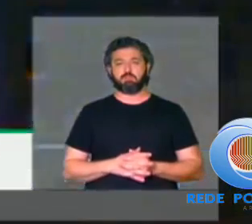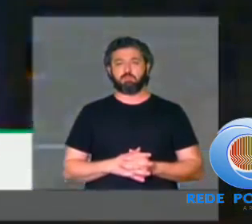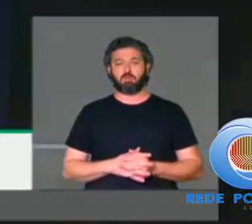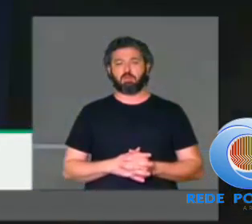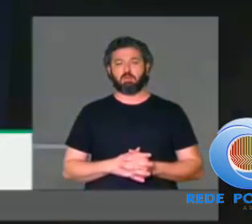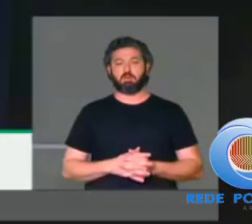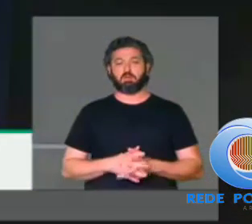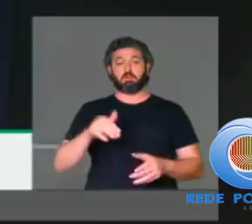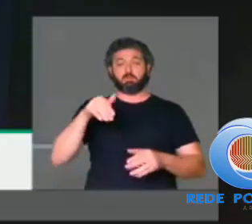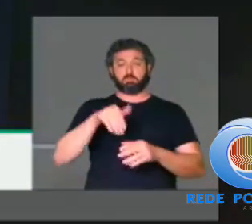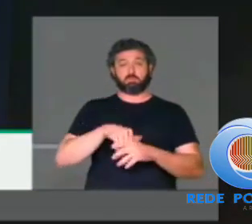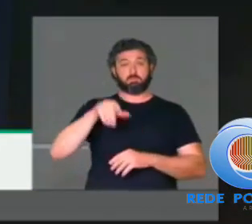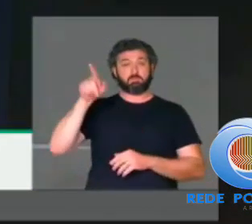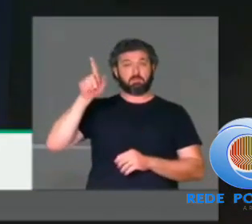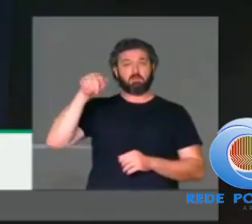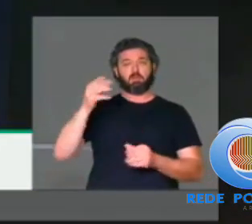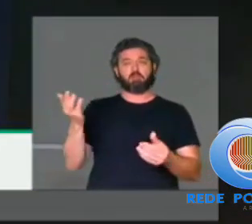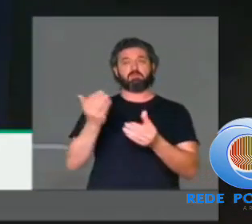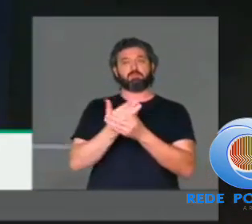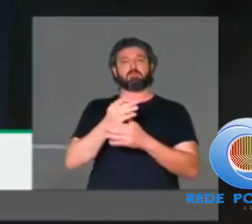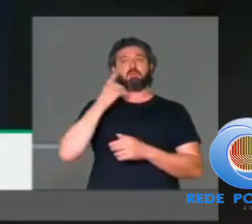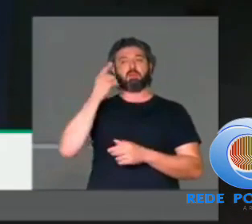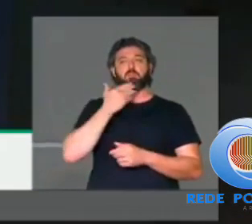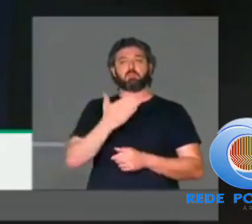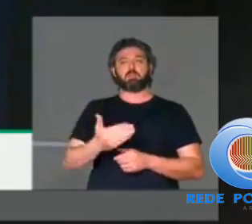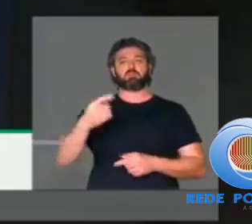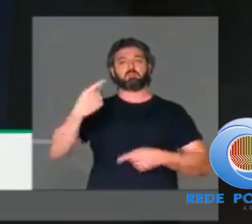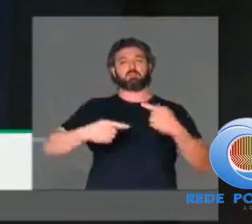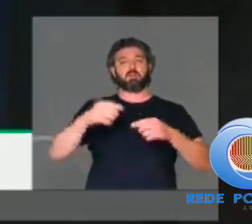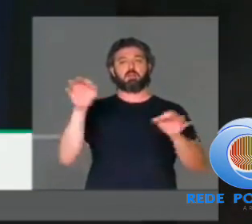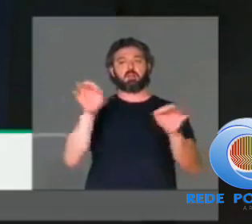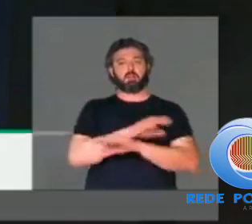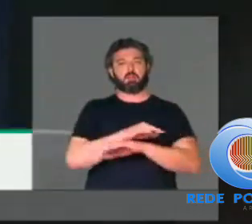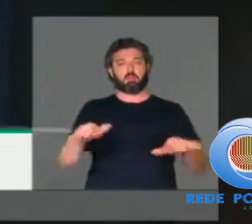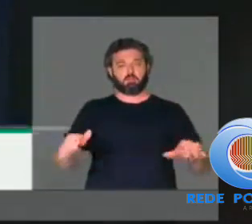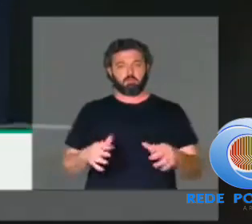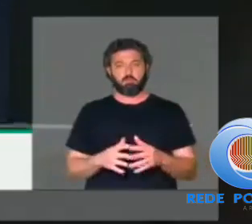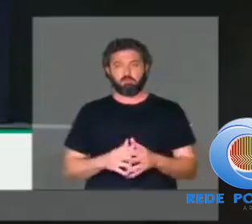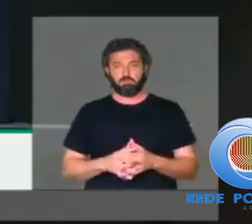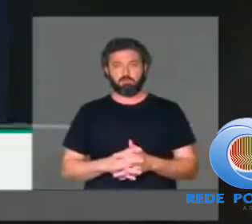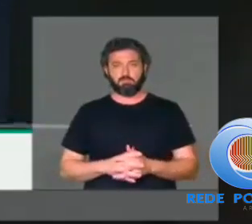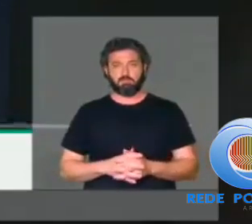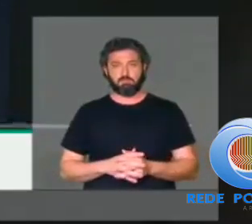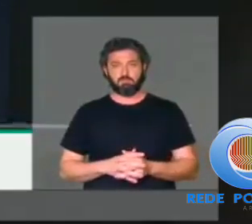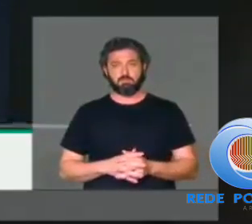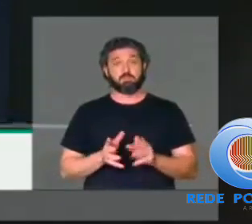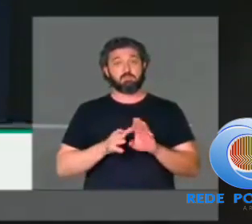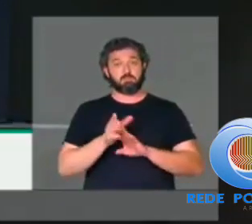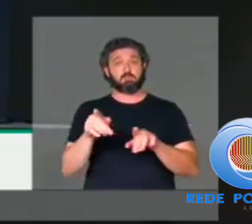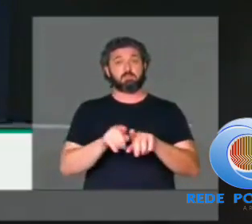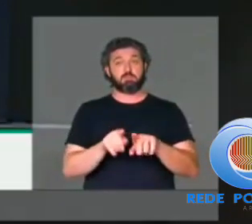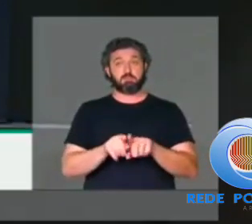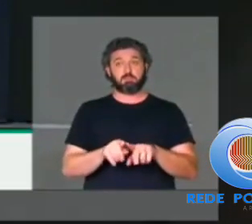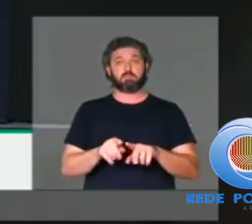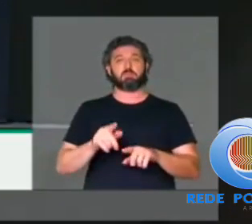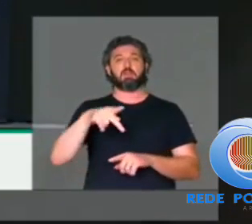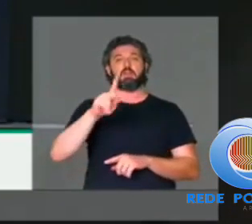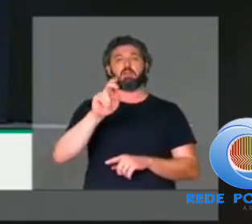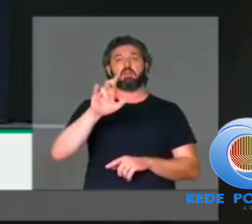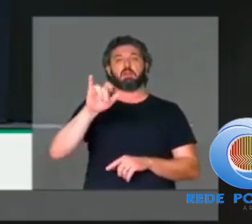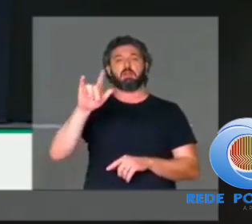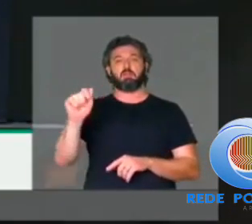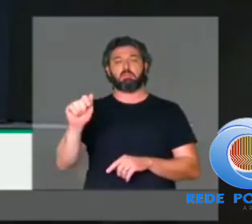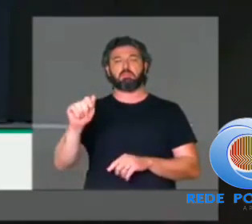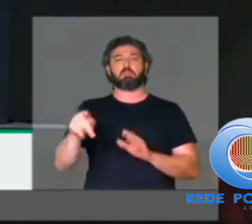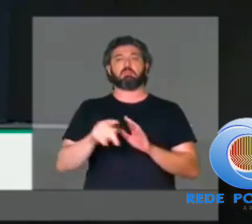Essa votação aí foi um requerimento que os deputados aprovaram de encerramento da discussão e do encaminhamento, Keila Santana, da